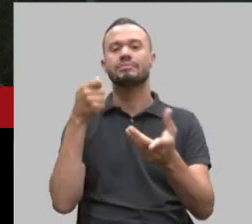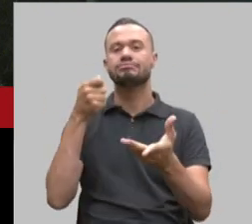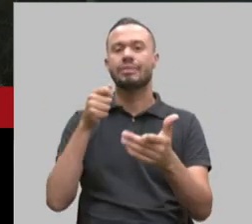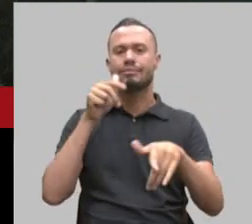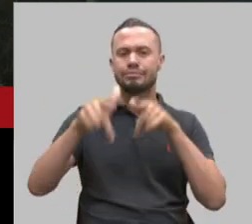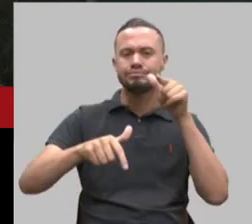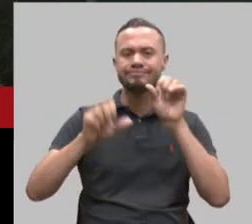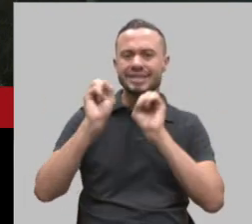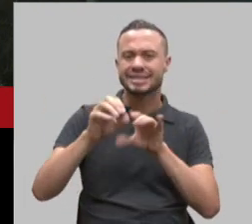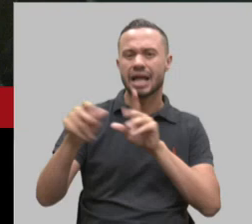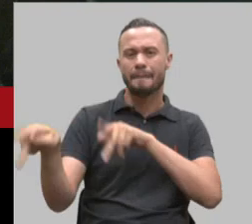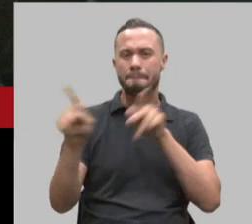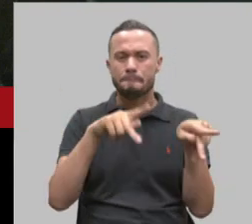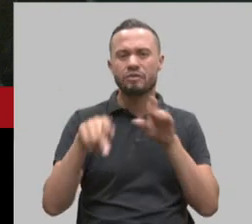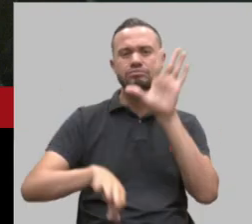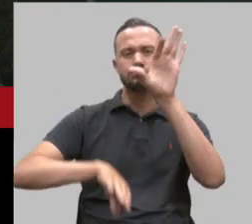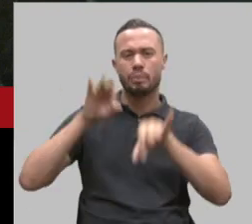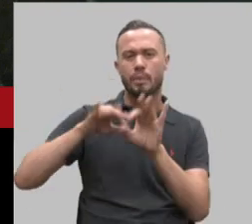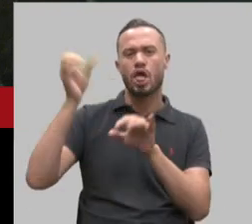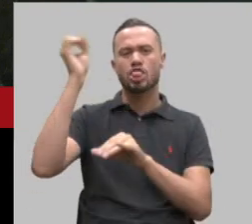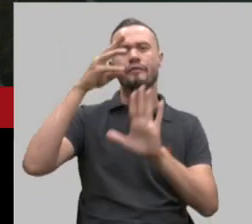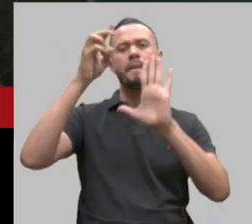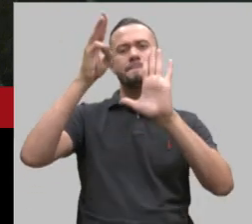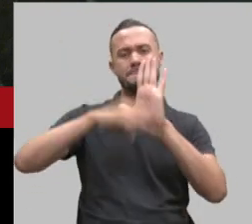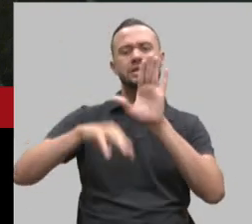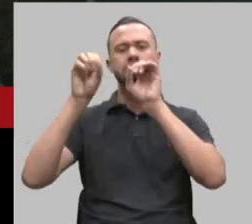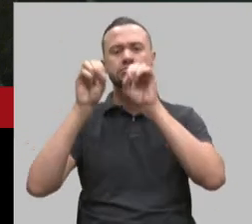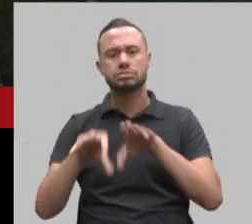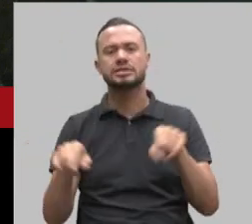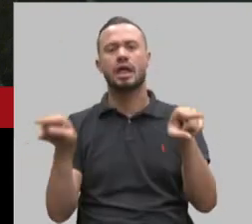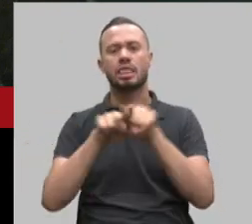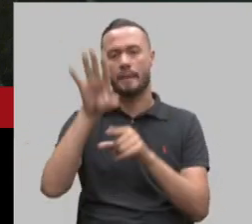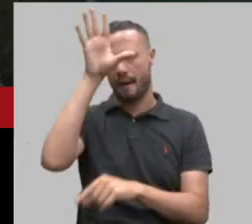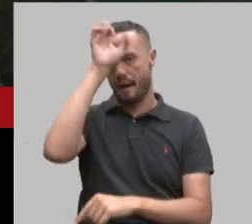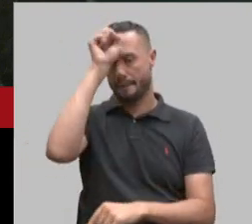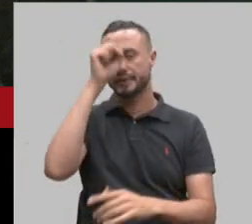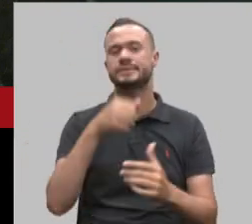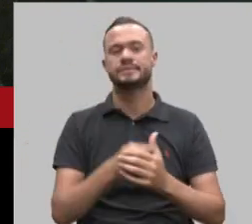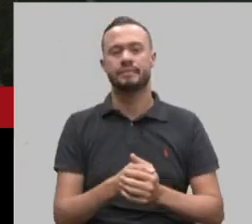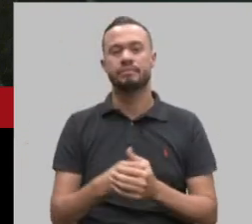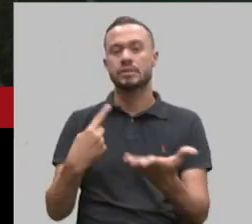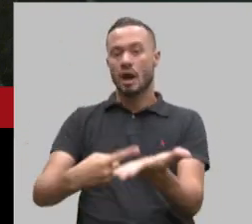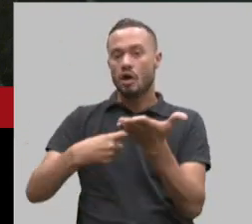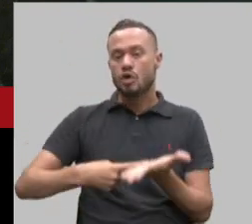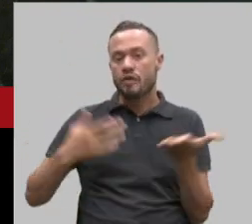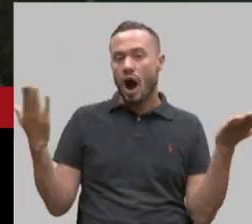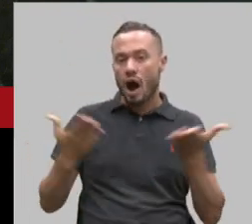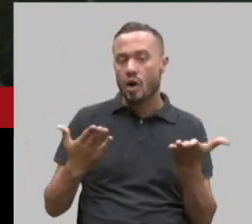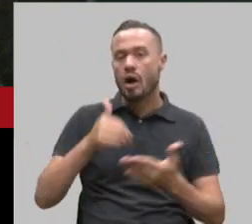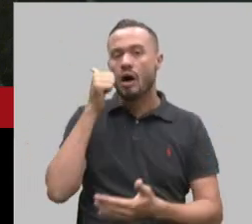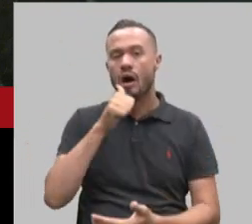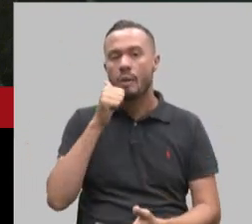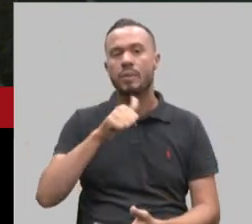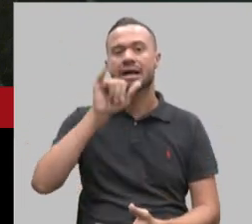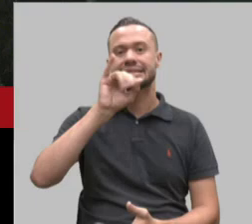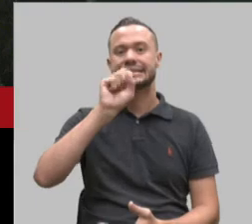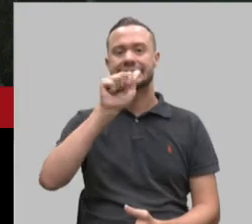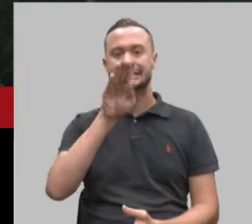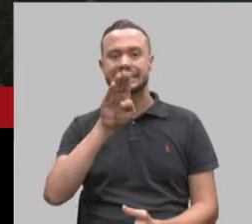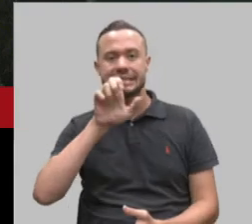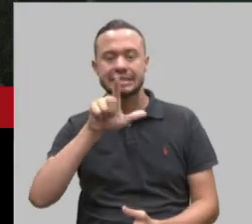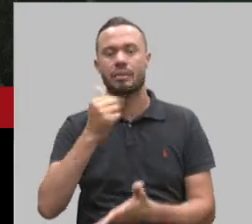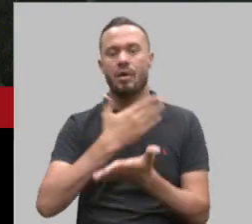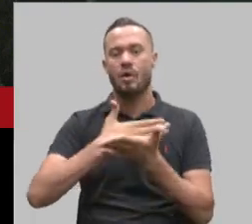professores para se adequarem à novas metodologias de ensino e aprendizagem convid agora a oradora Isabela para poder